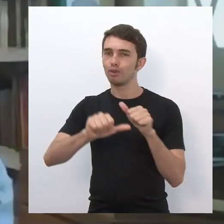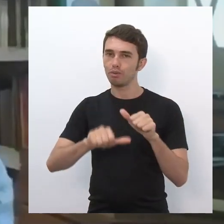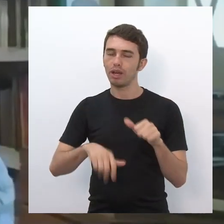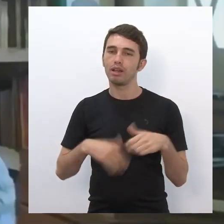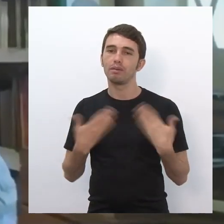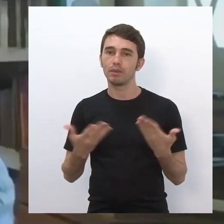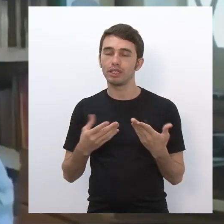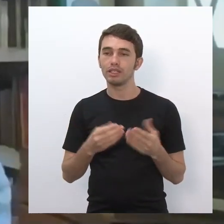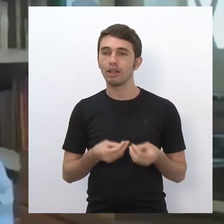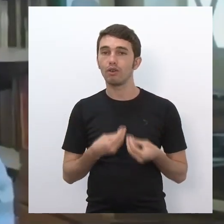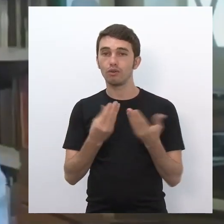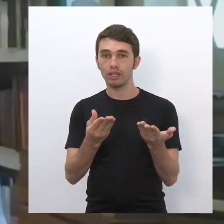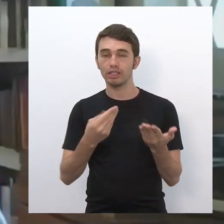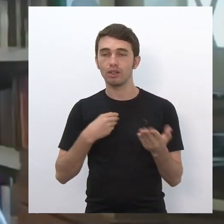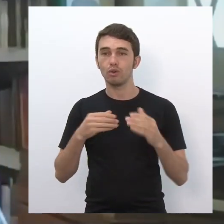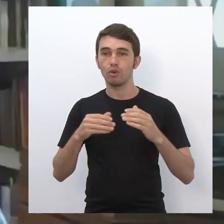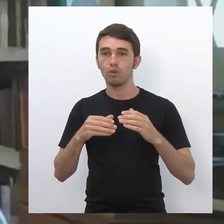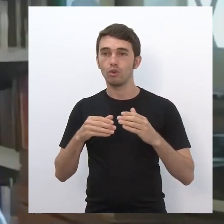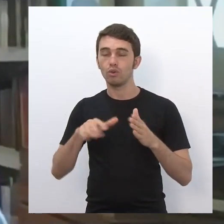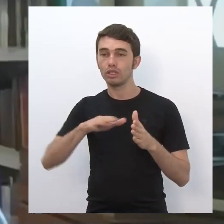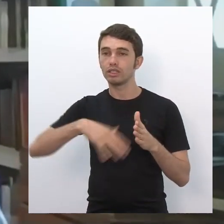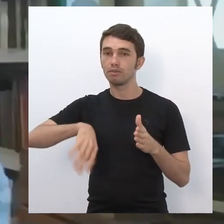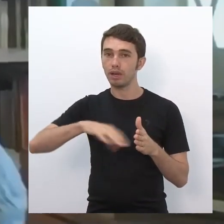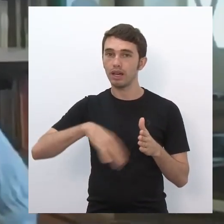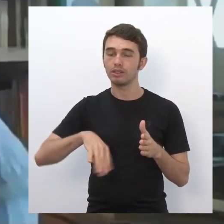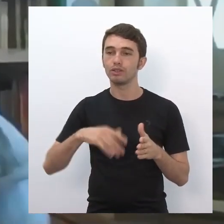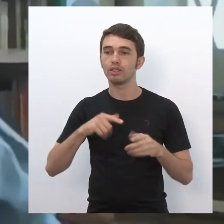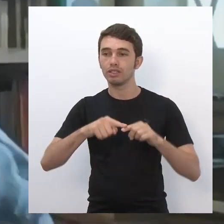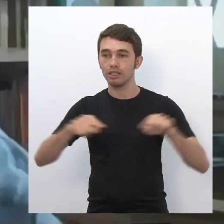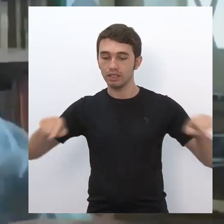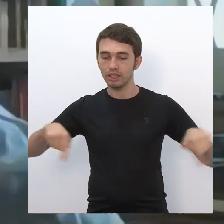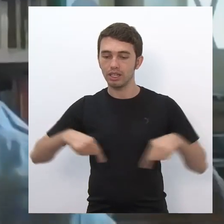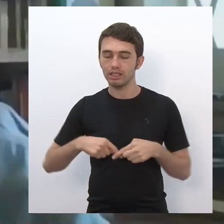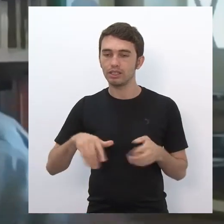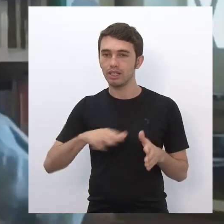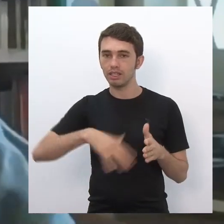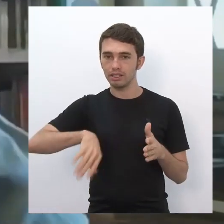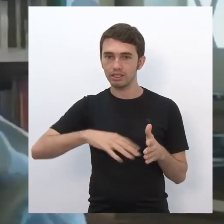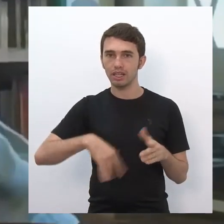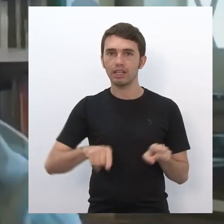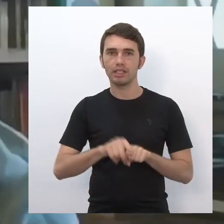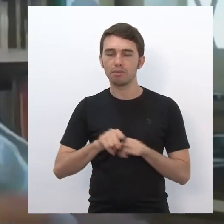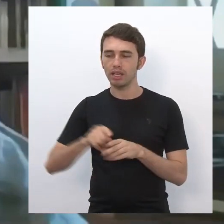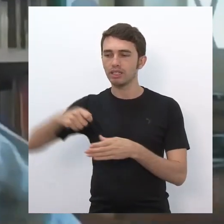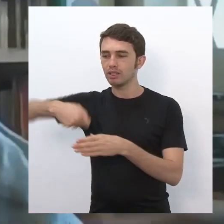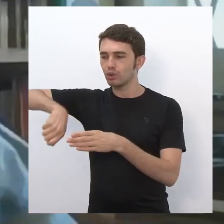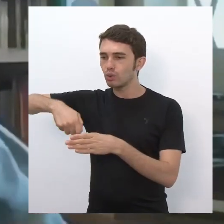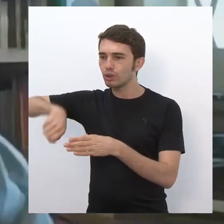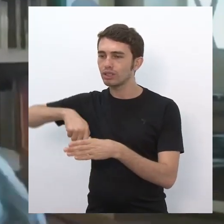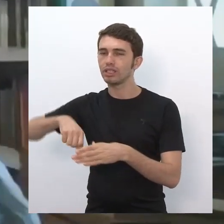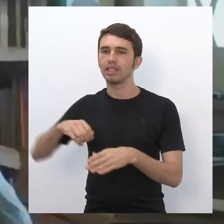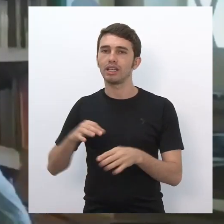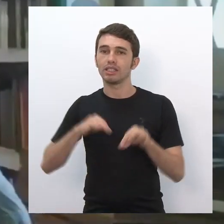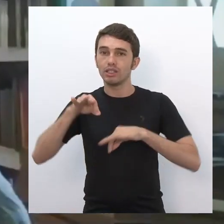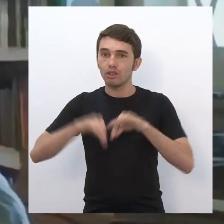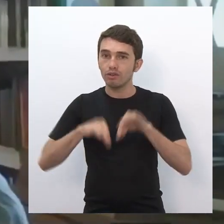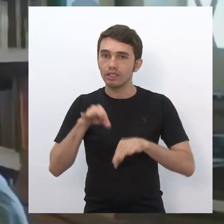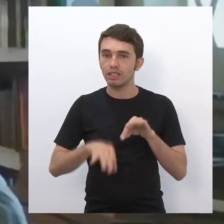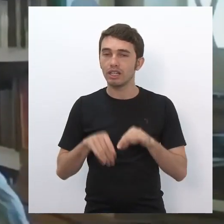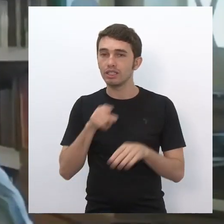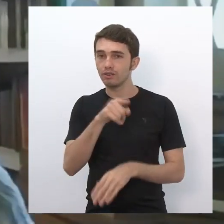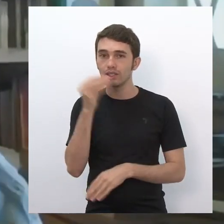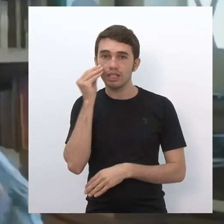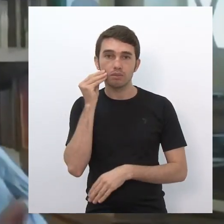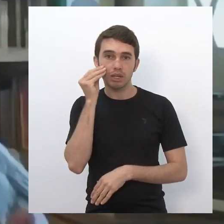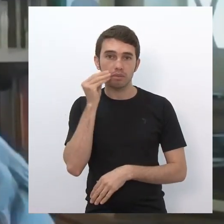um espaço que seja essa sala de estar e, ao mesmo tempo, essas cozinhas, né, essas oficinas onde você